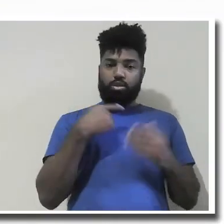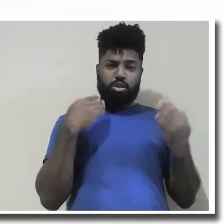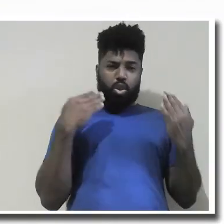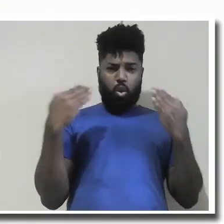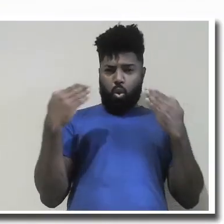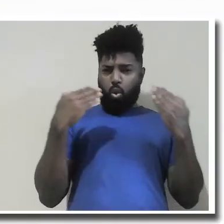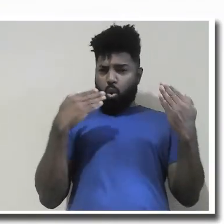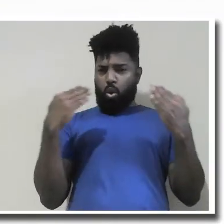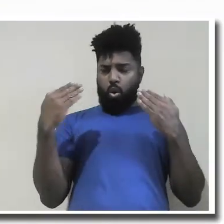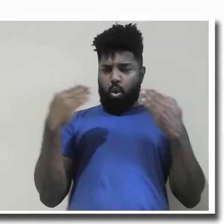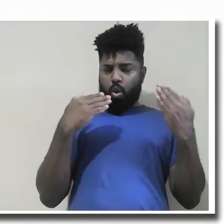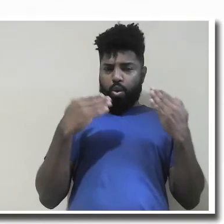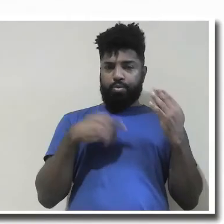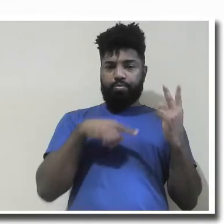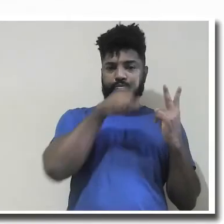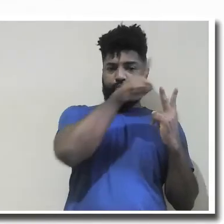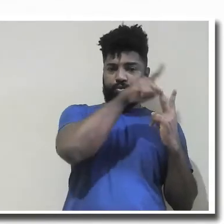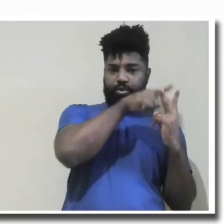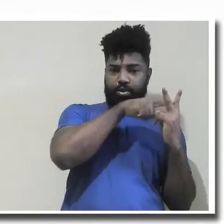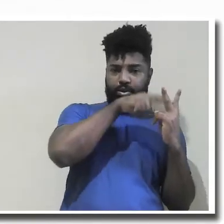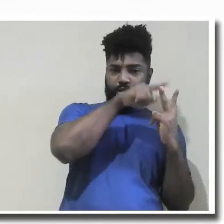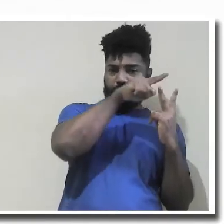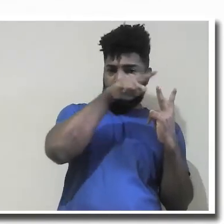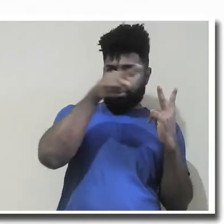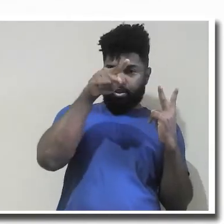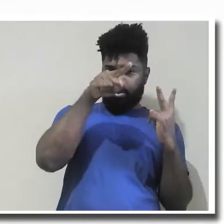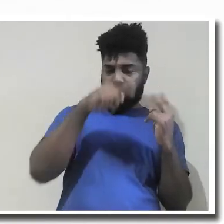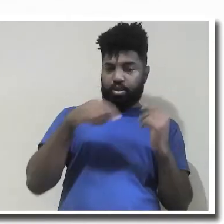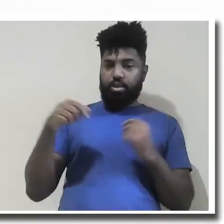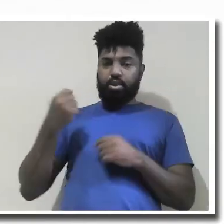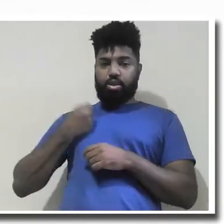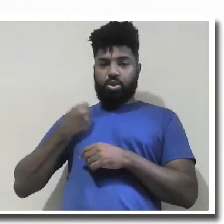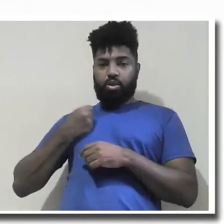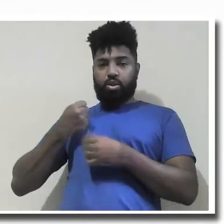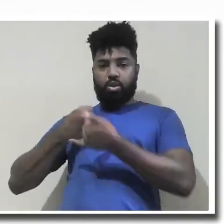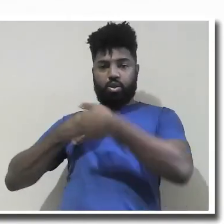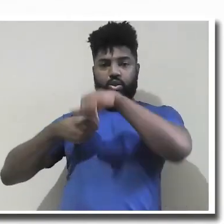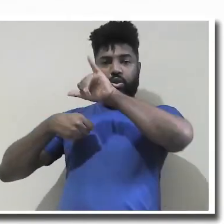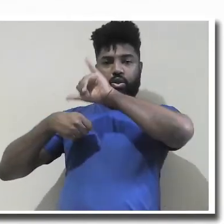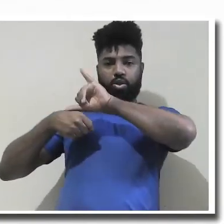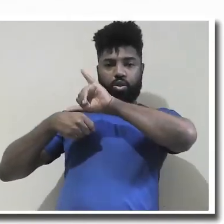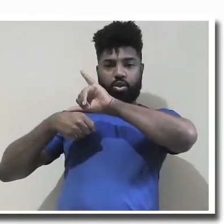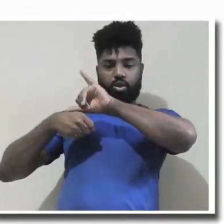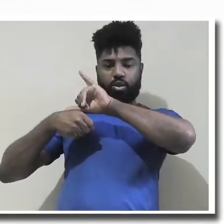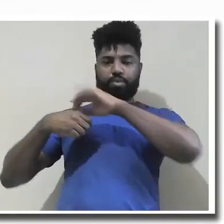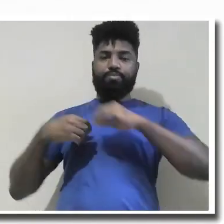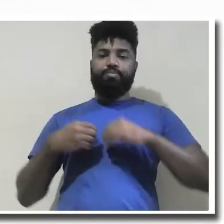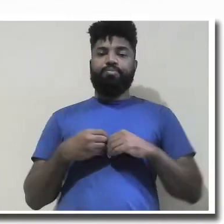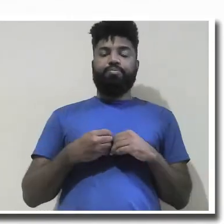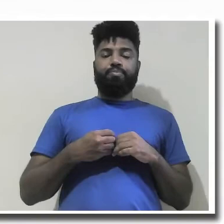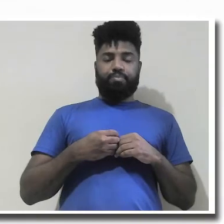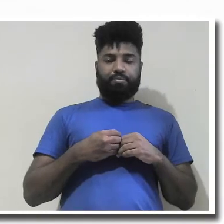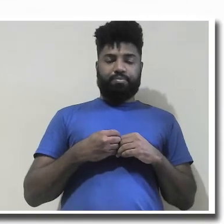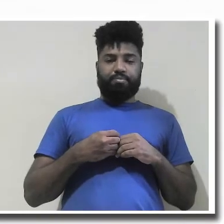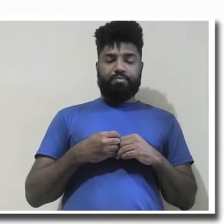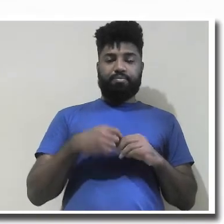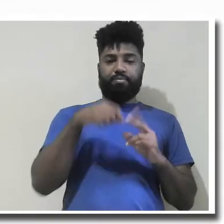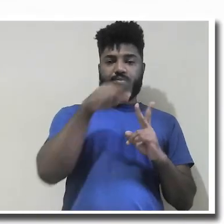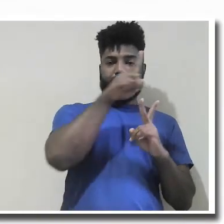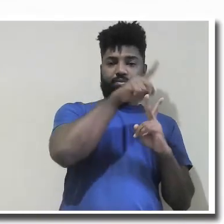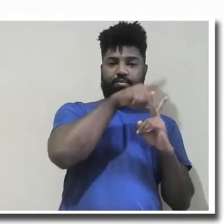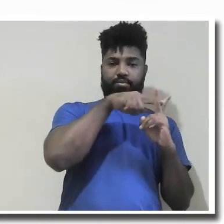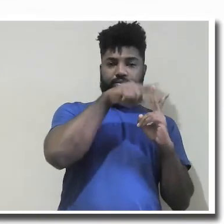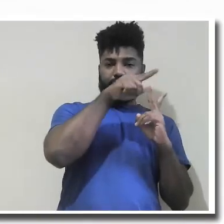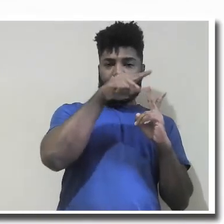entre radiciação e potenciação. Então, a raiz